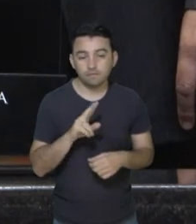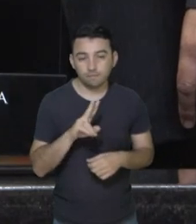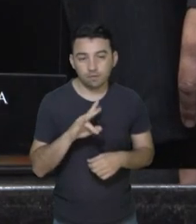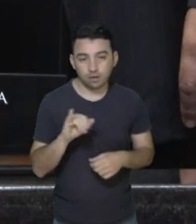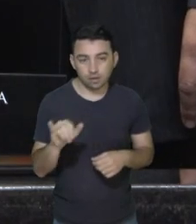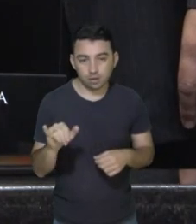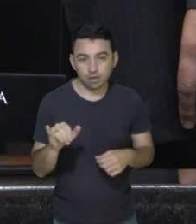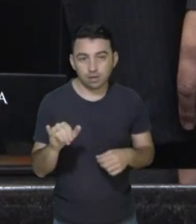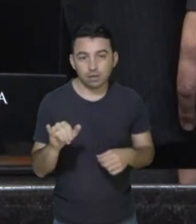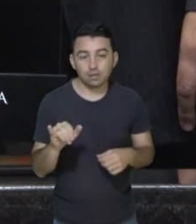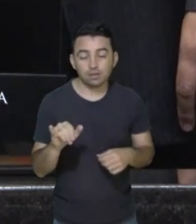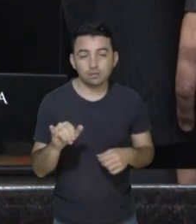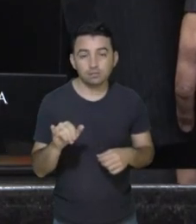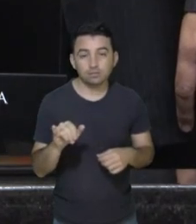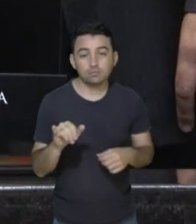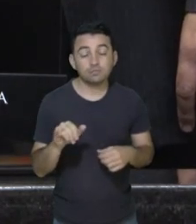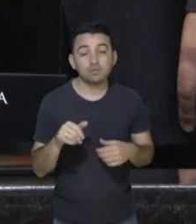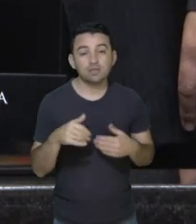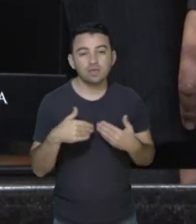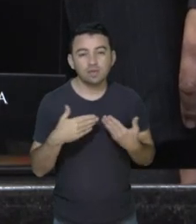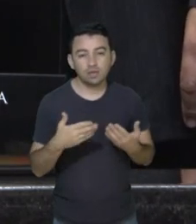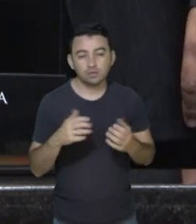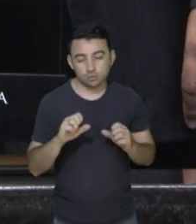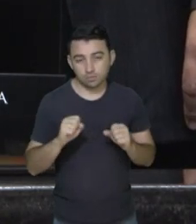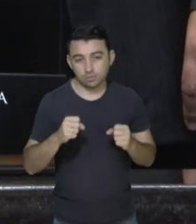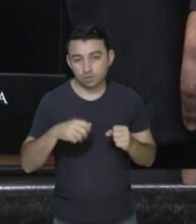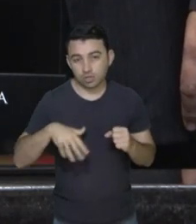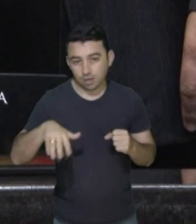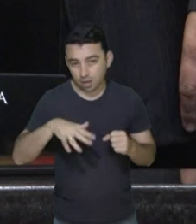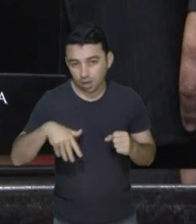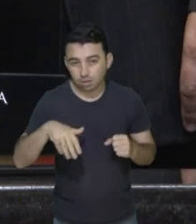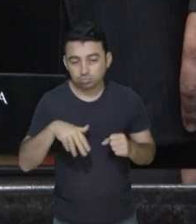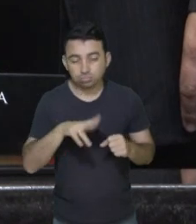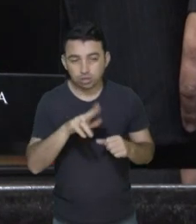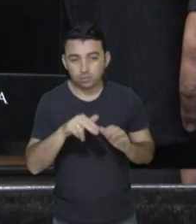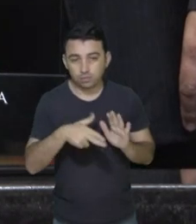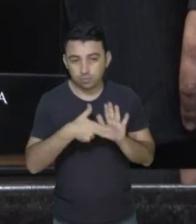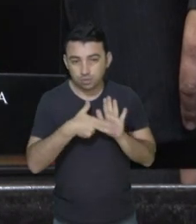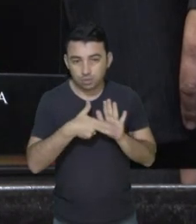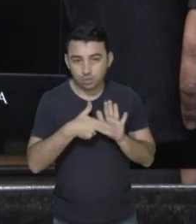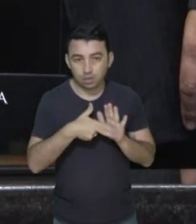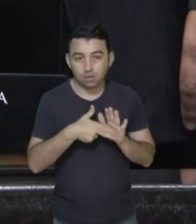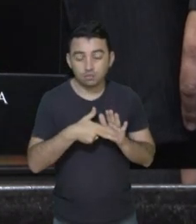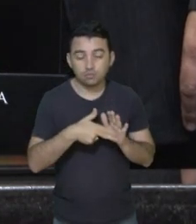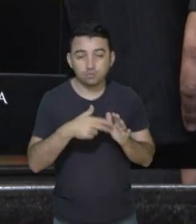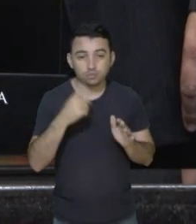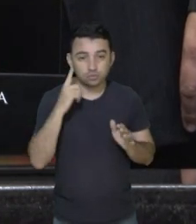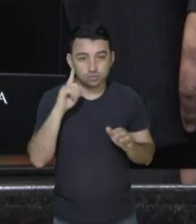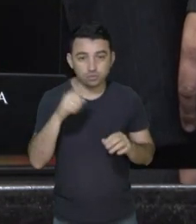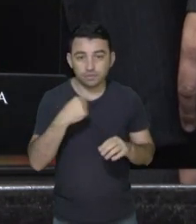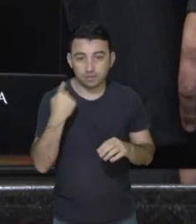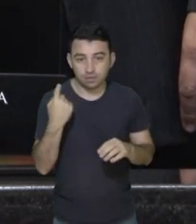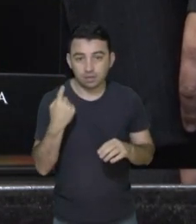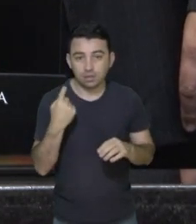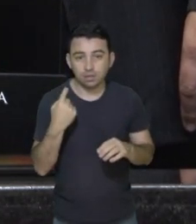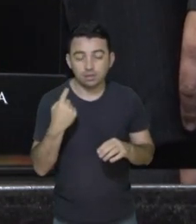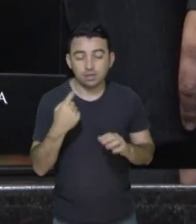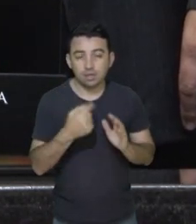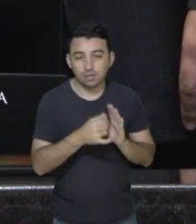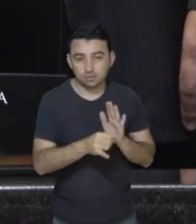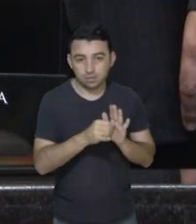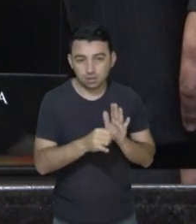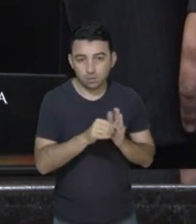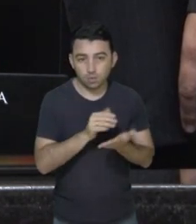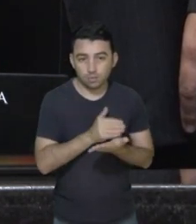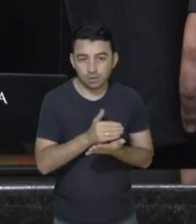Defensor Público Geral durante o prazo de validade estabelecido no edital para cargo inicial da